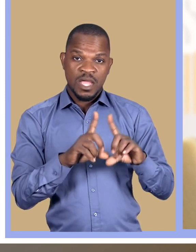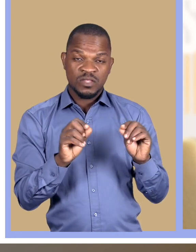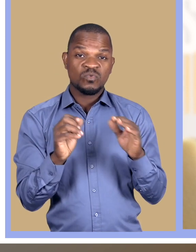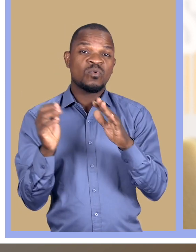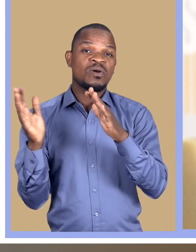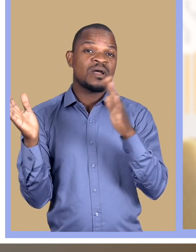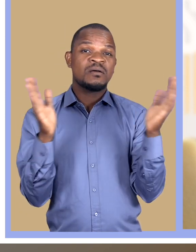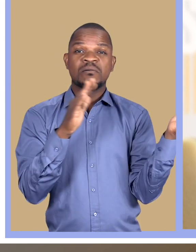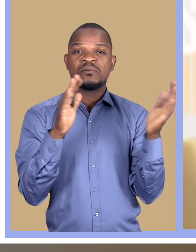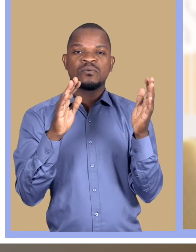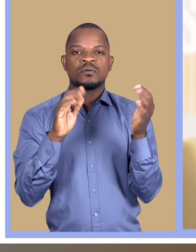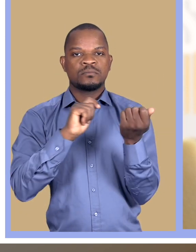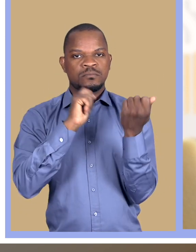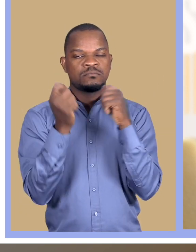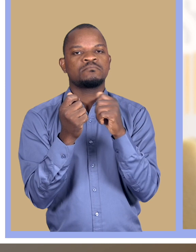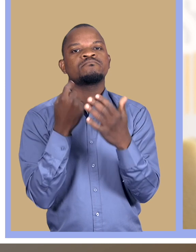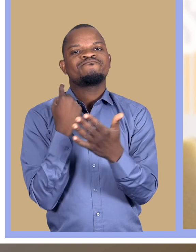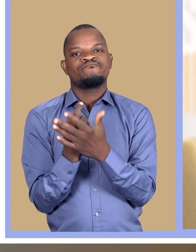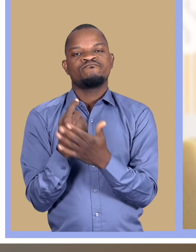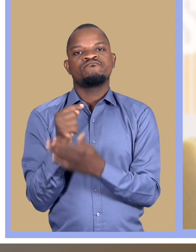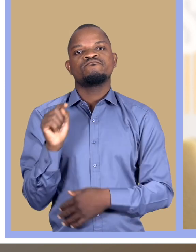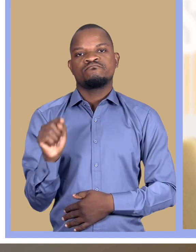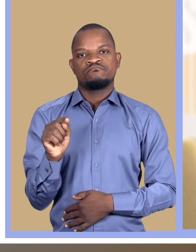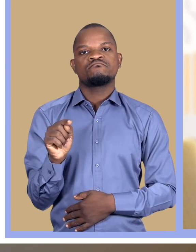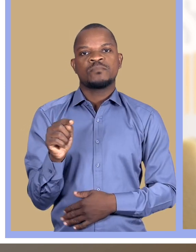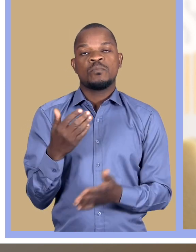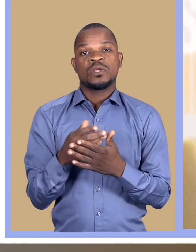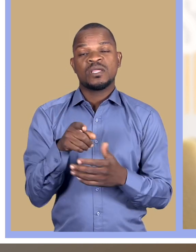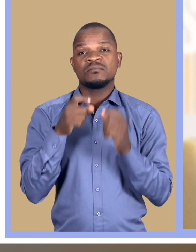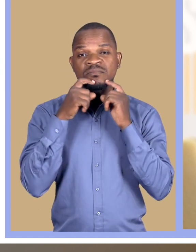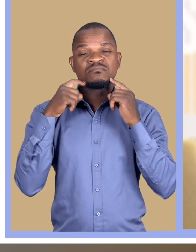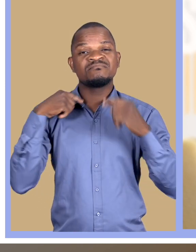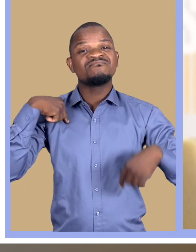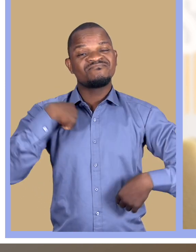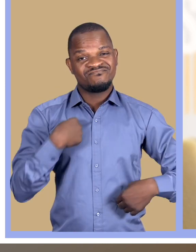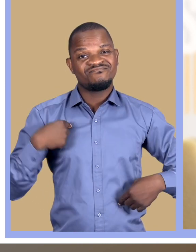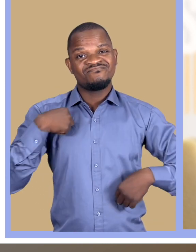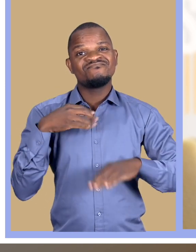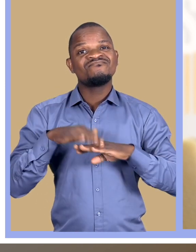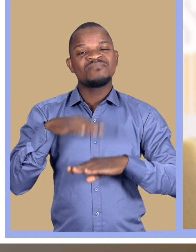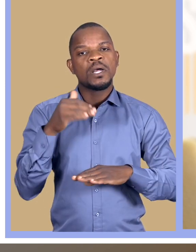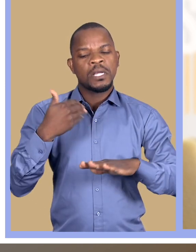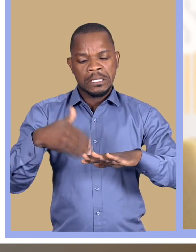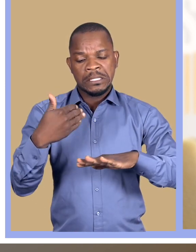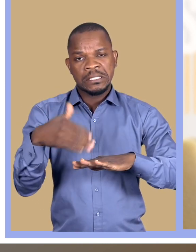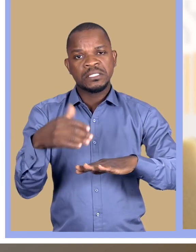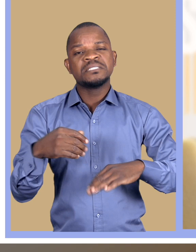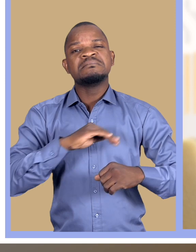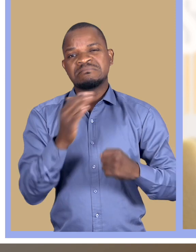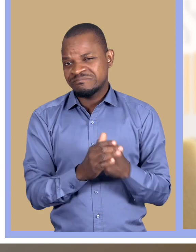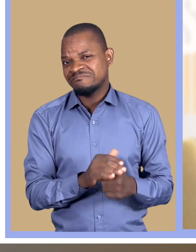urgente. Reverter a situação do país que é vulnerável a mudanças climáticas, estamos todos os dias a repisar